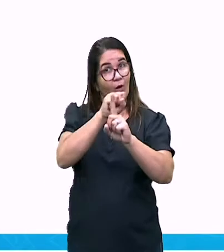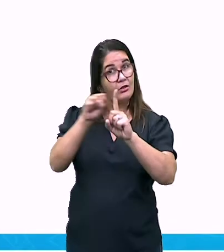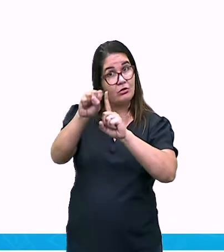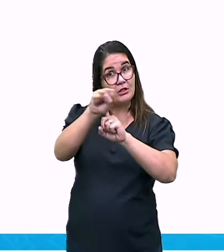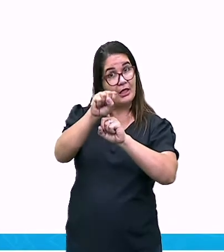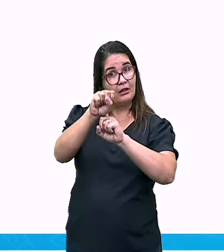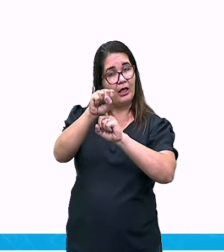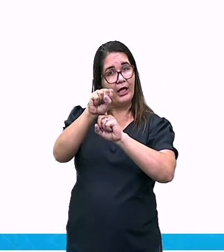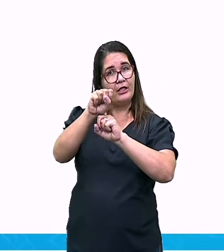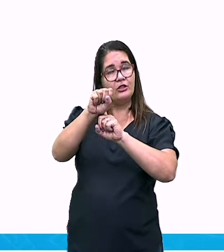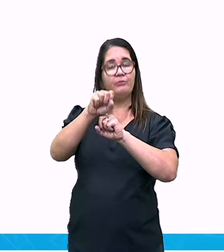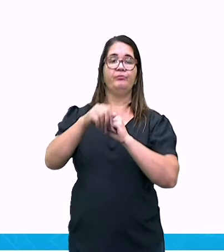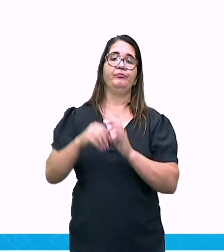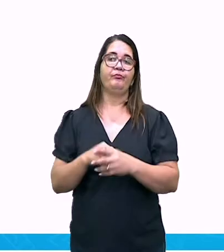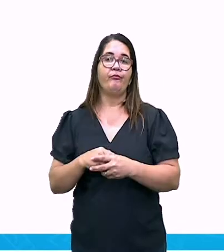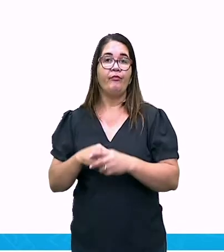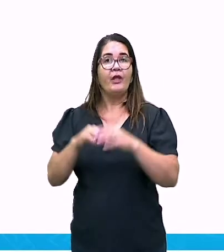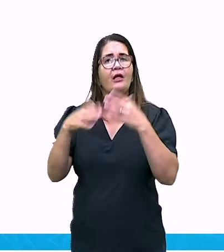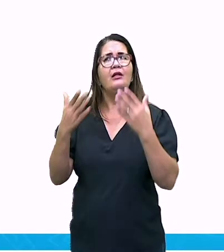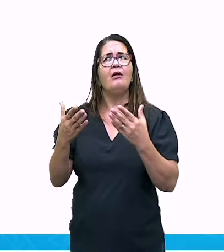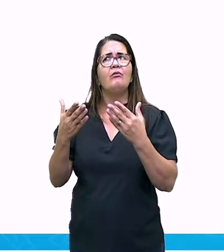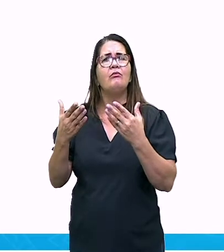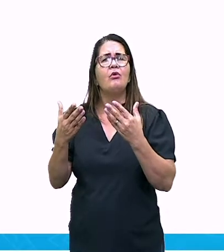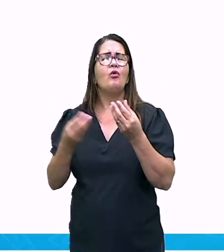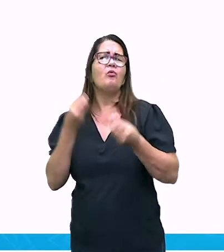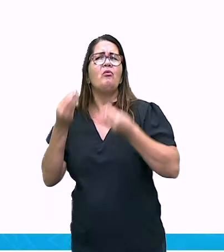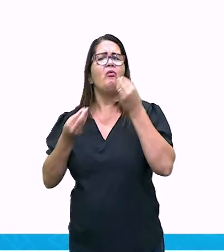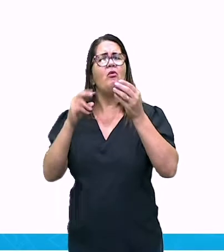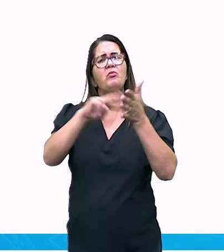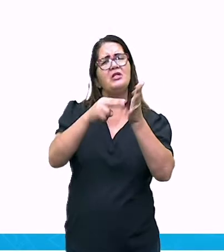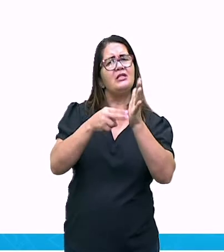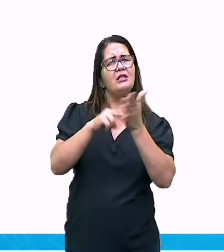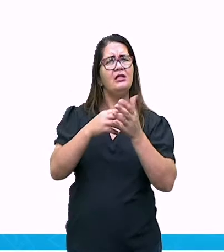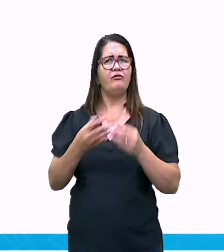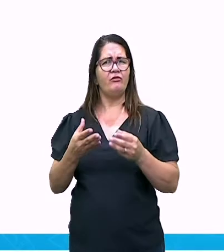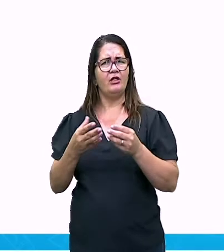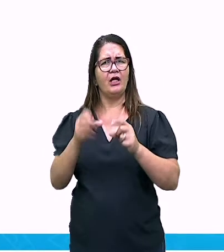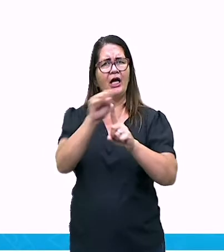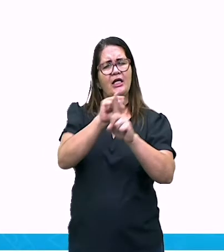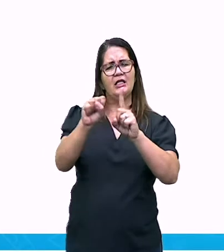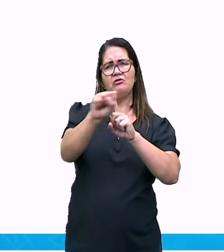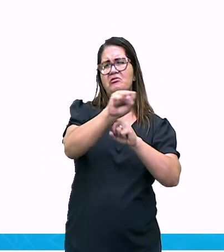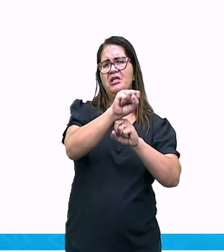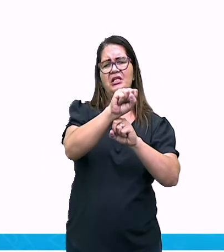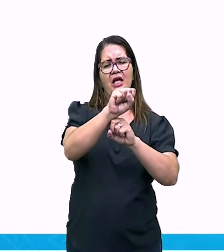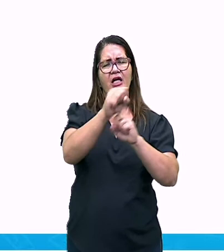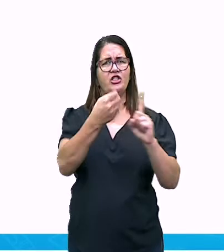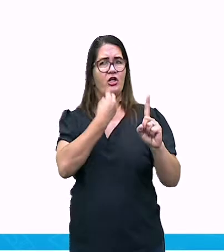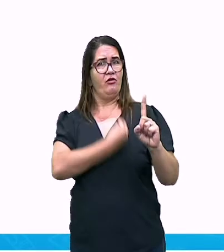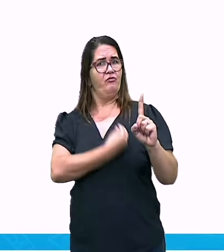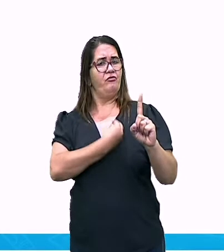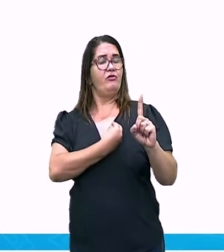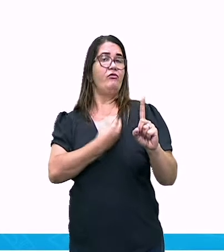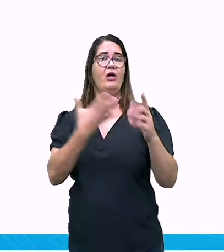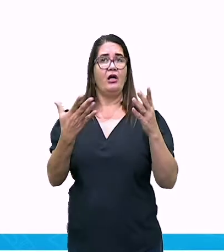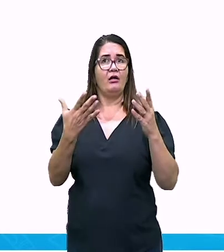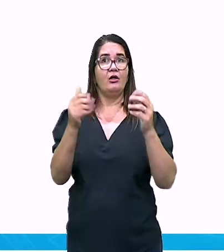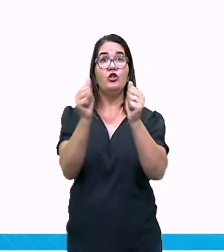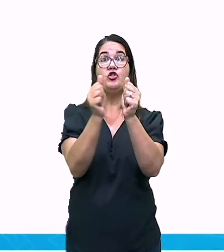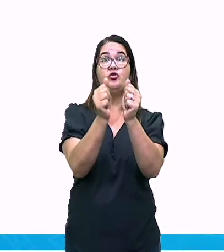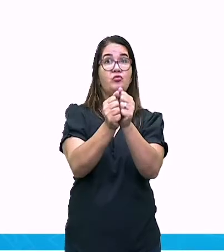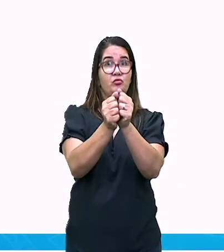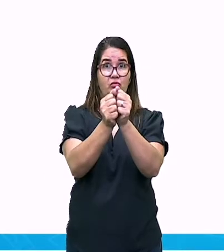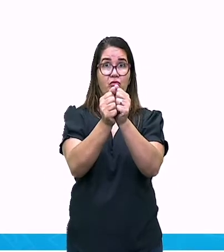Mas o que é, então, sobreviver em sociedade? Vamos falar sobre viver aqui,